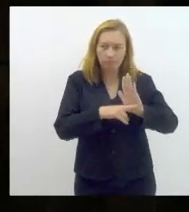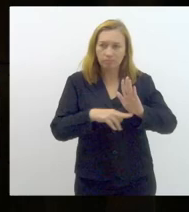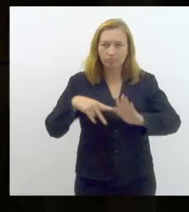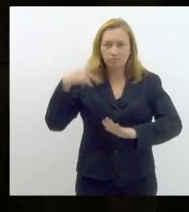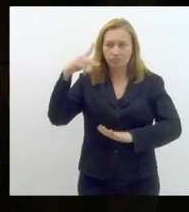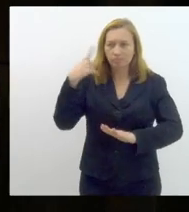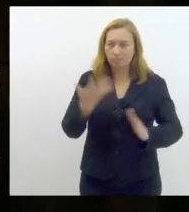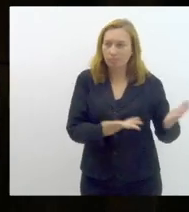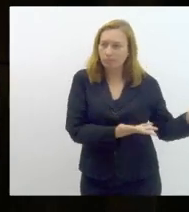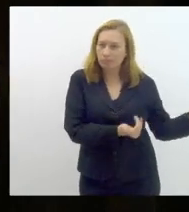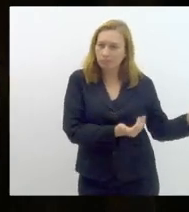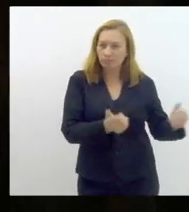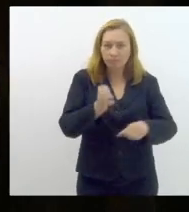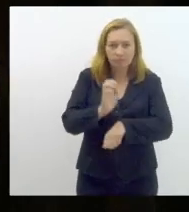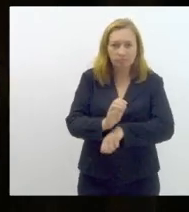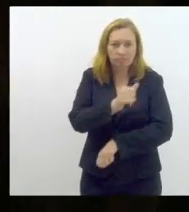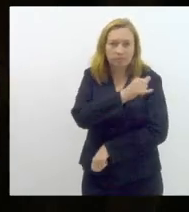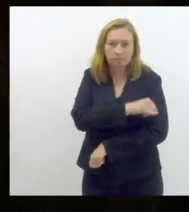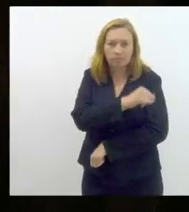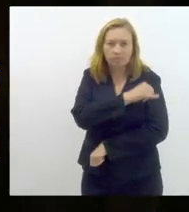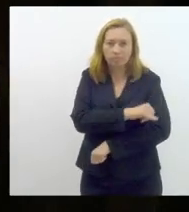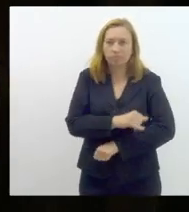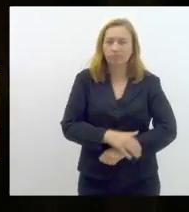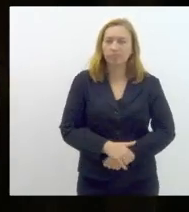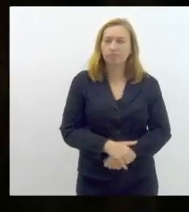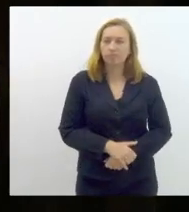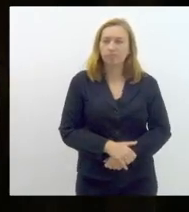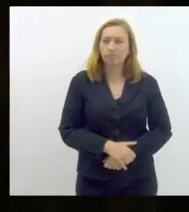Parlamento Juvenil do Estado do Rio de Janeiro,